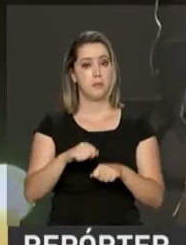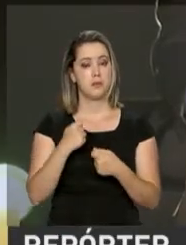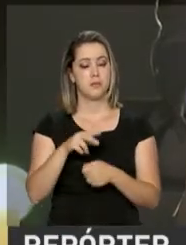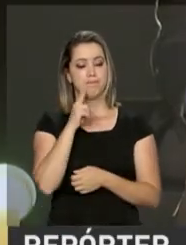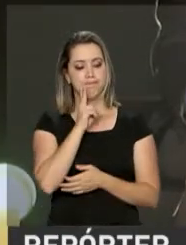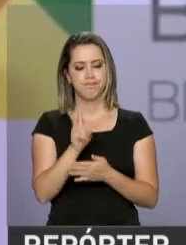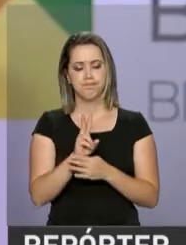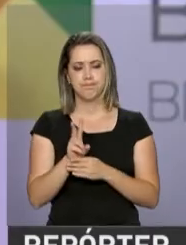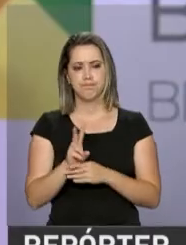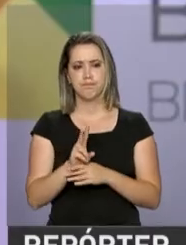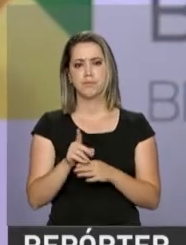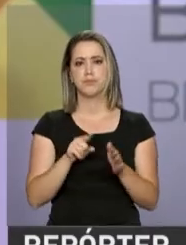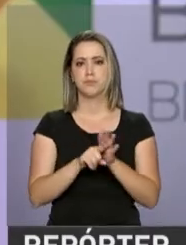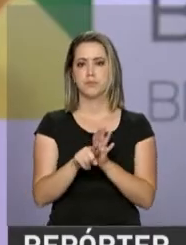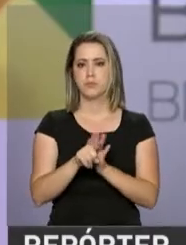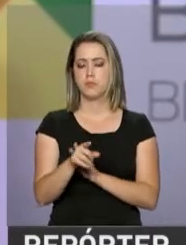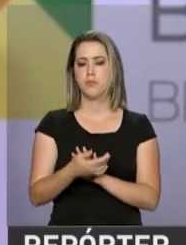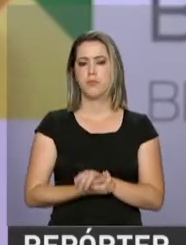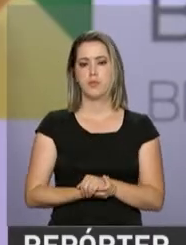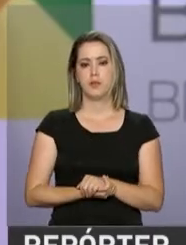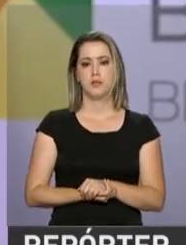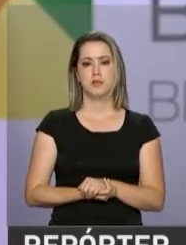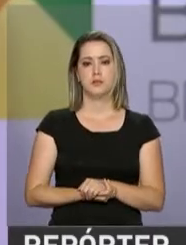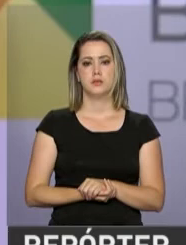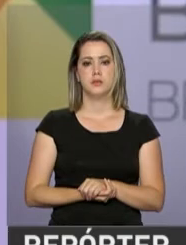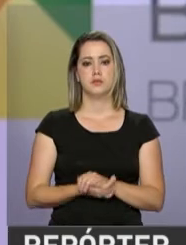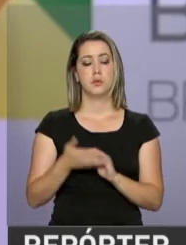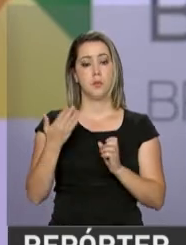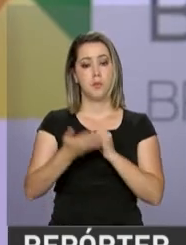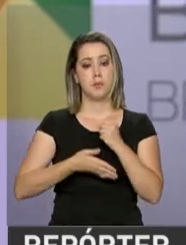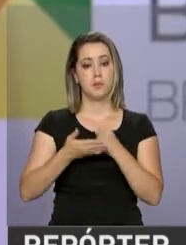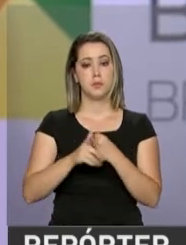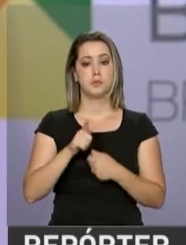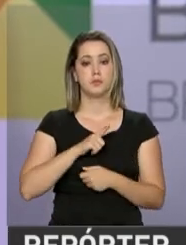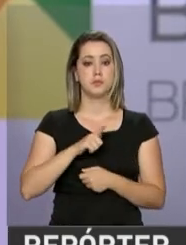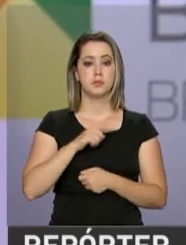uma avaliação. O critério básico aqui é que haja